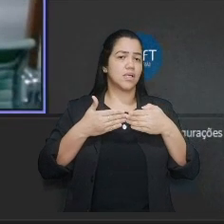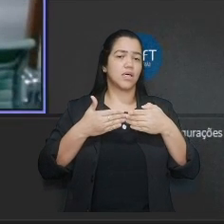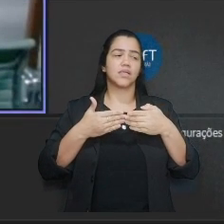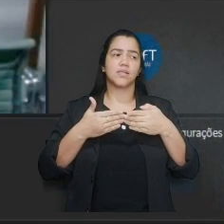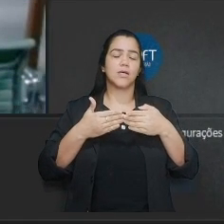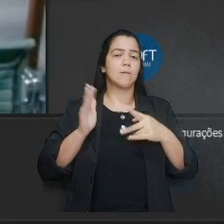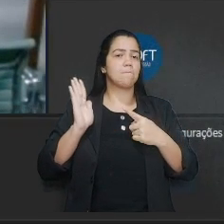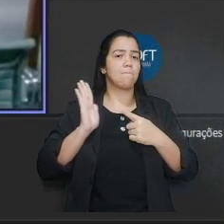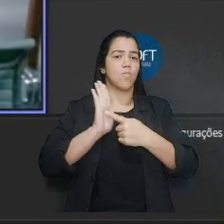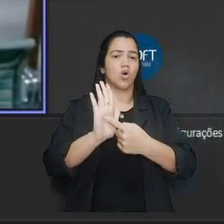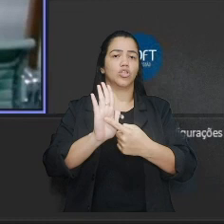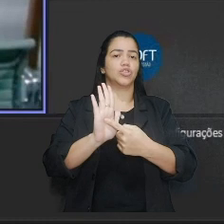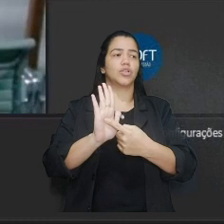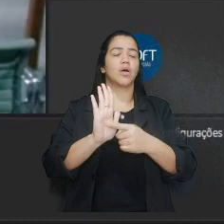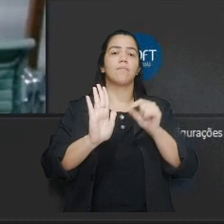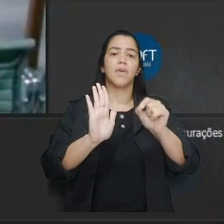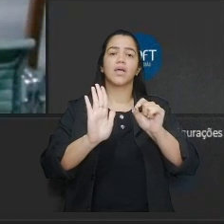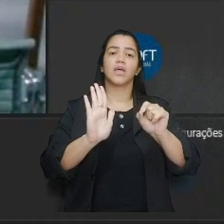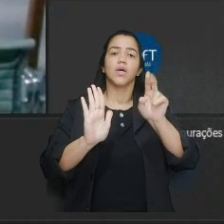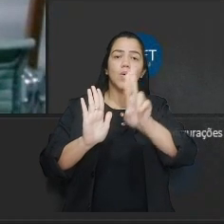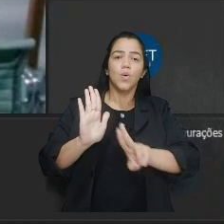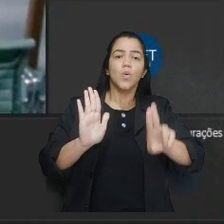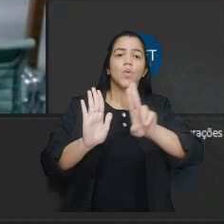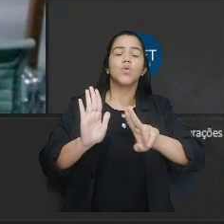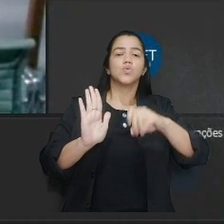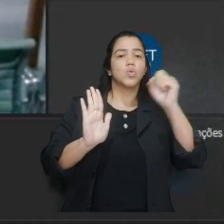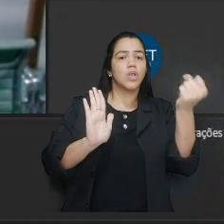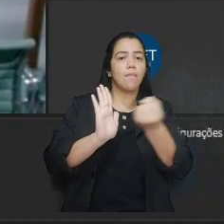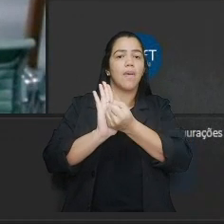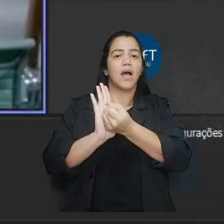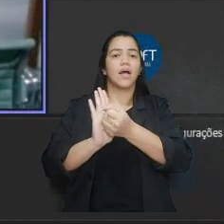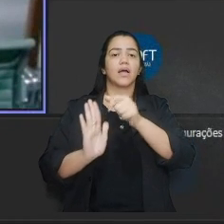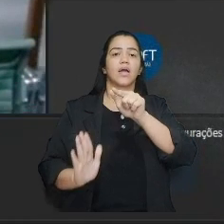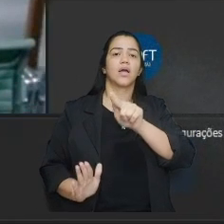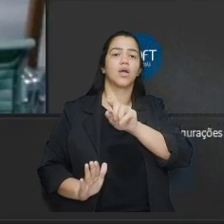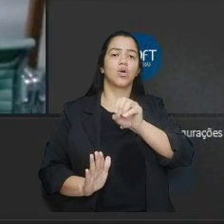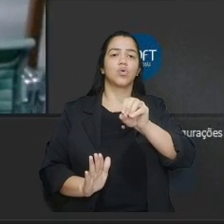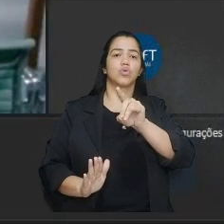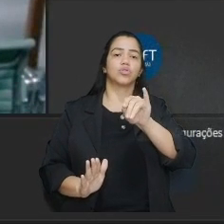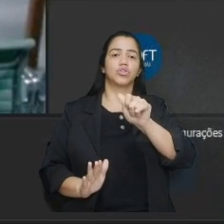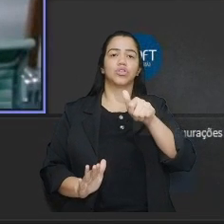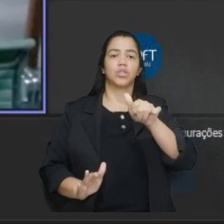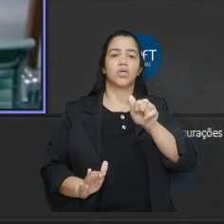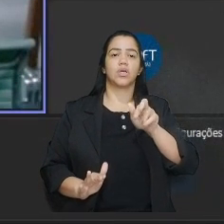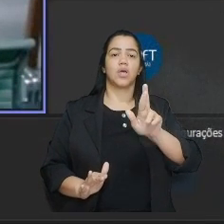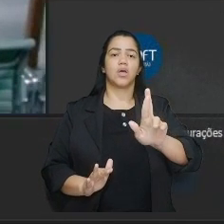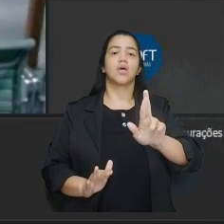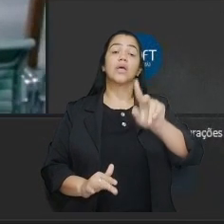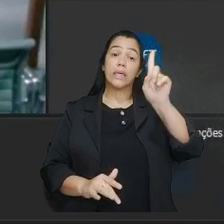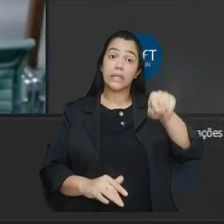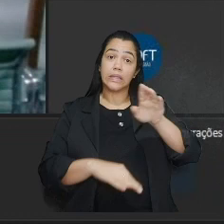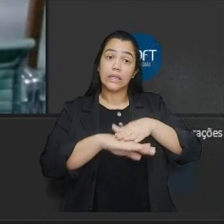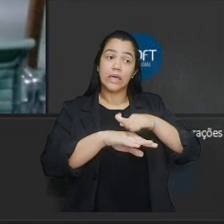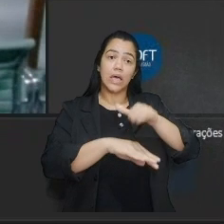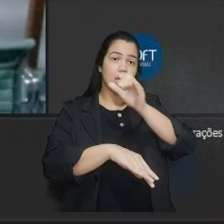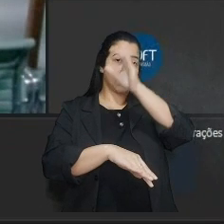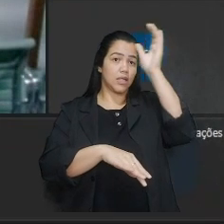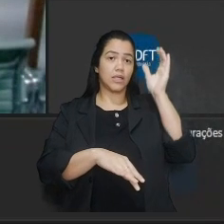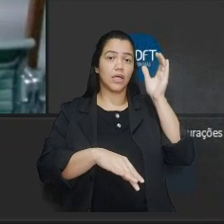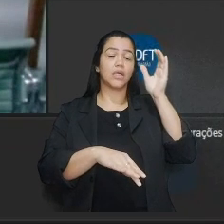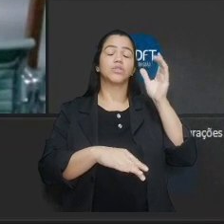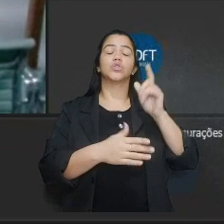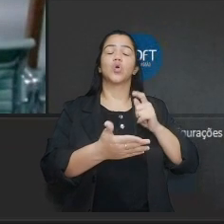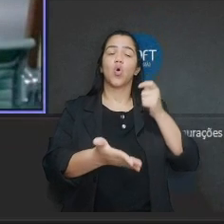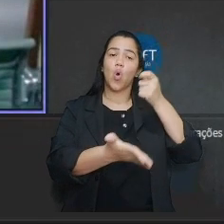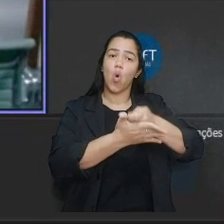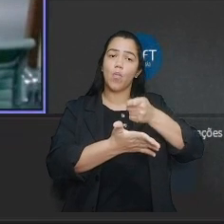não há a licença expressa para o uso da marca Goodyear pela GRID, que é